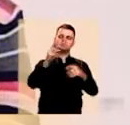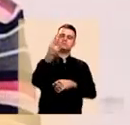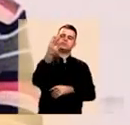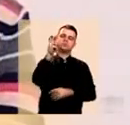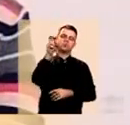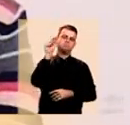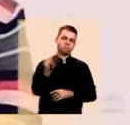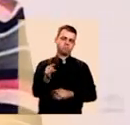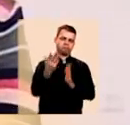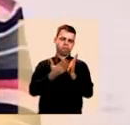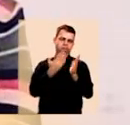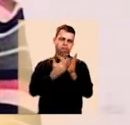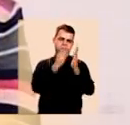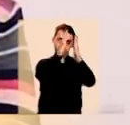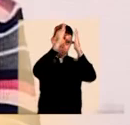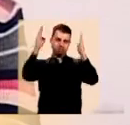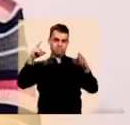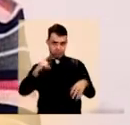né?